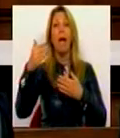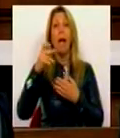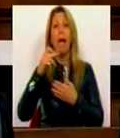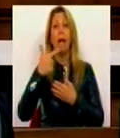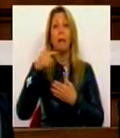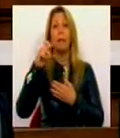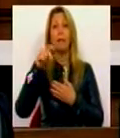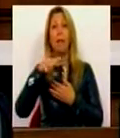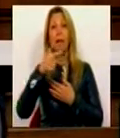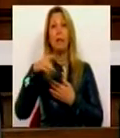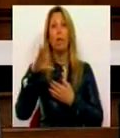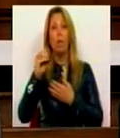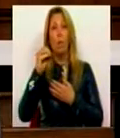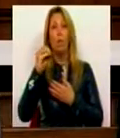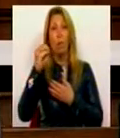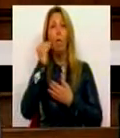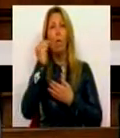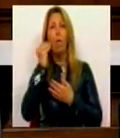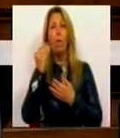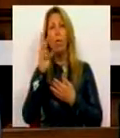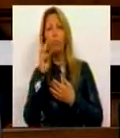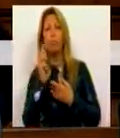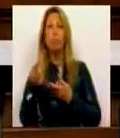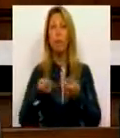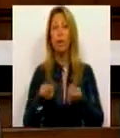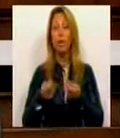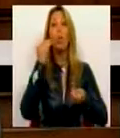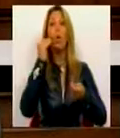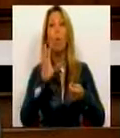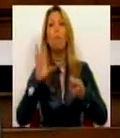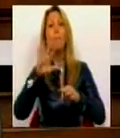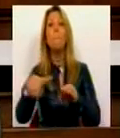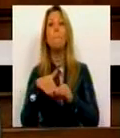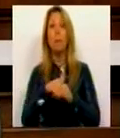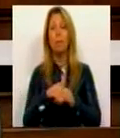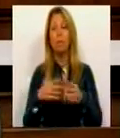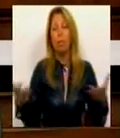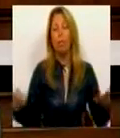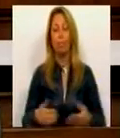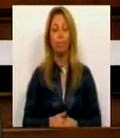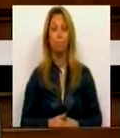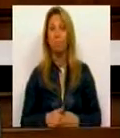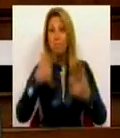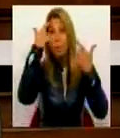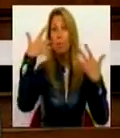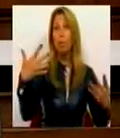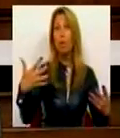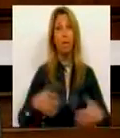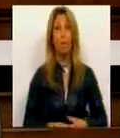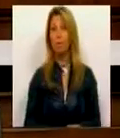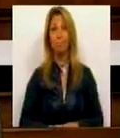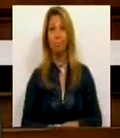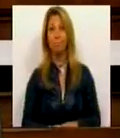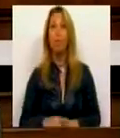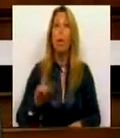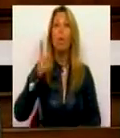a organização e o modo de nela participar. Bom, não foi nem surpreendente, e era